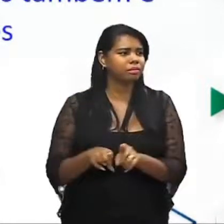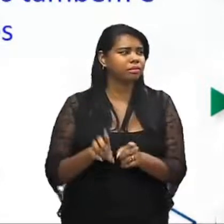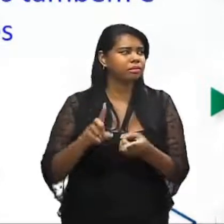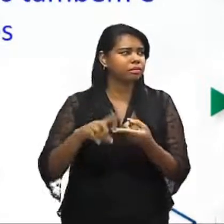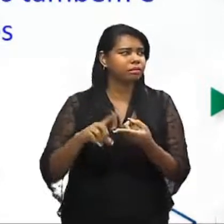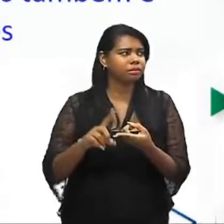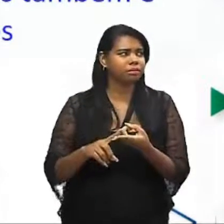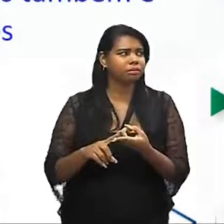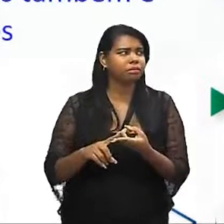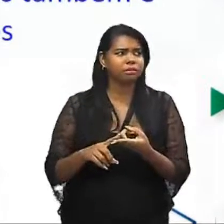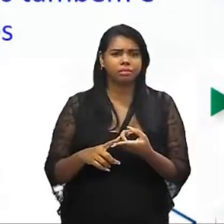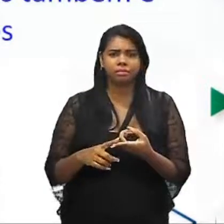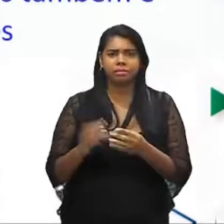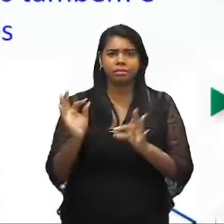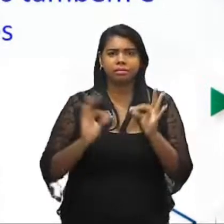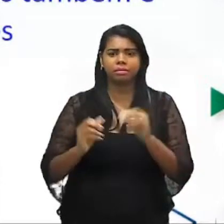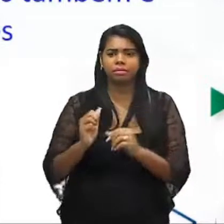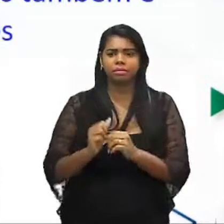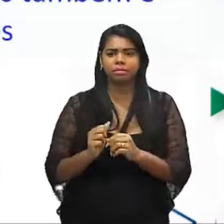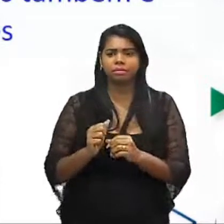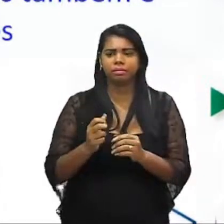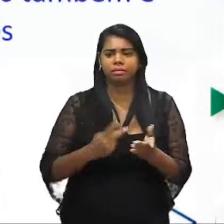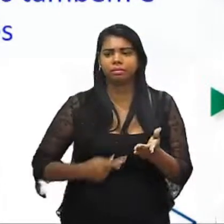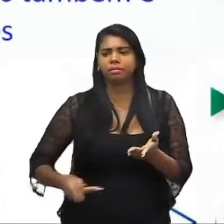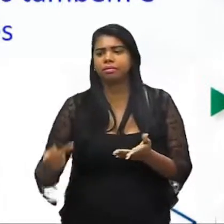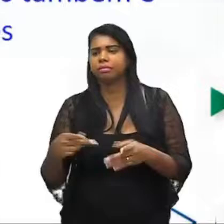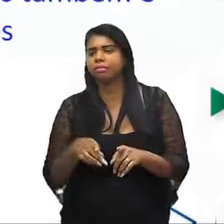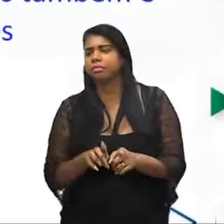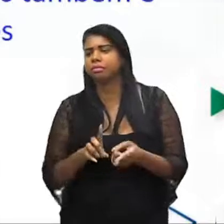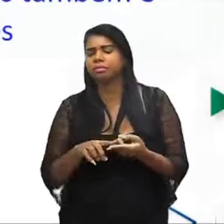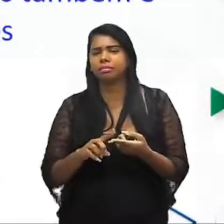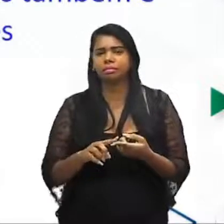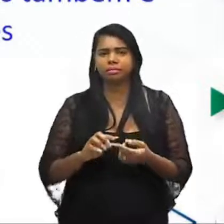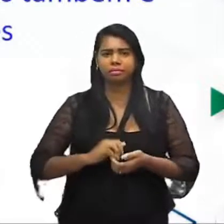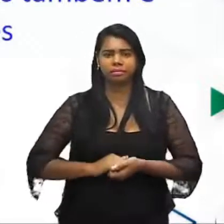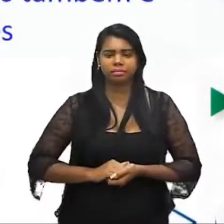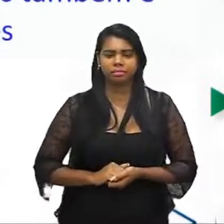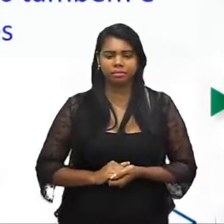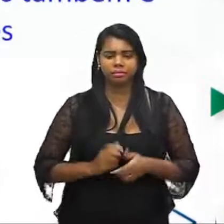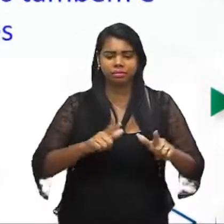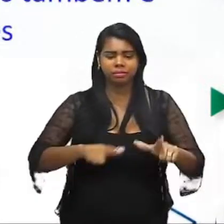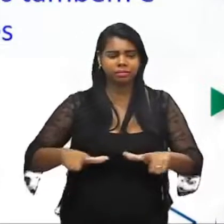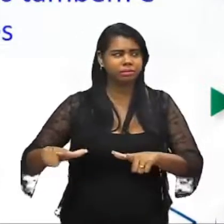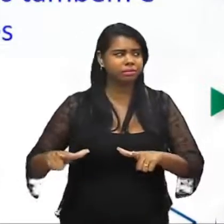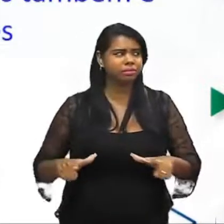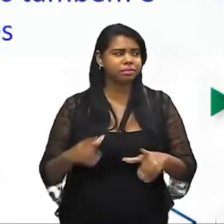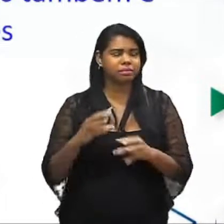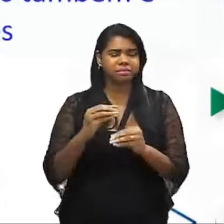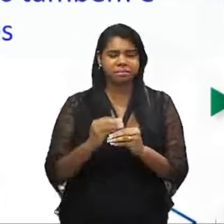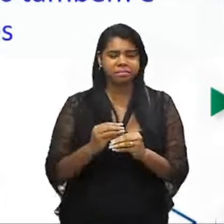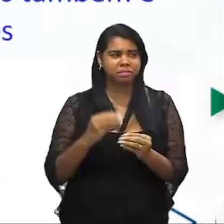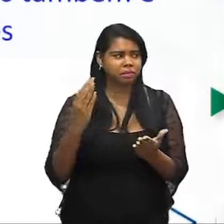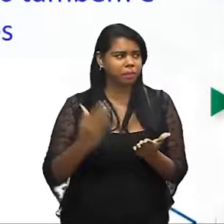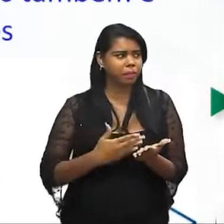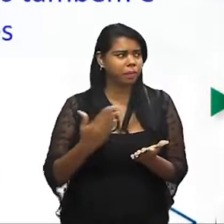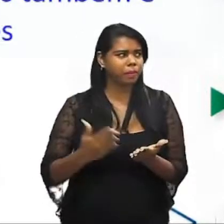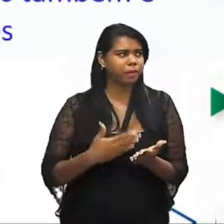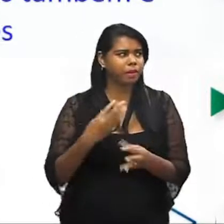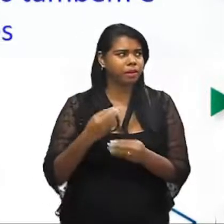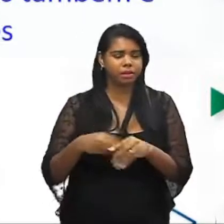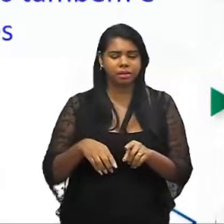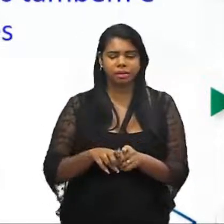da produção do artista. Ele traz para dentro desse espaço. Ele lança um livro sobre sua